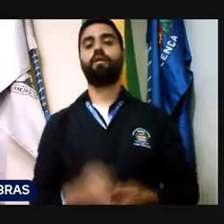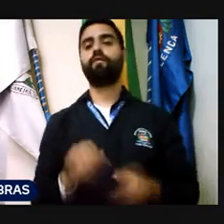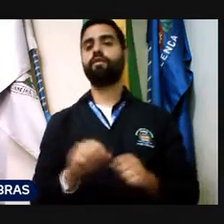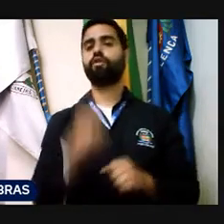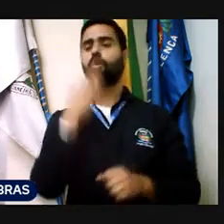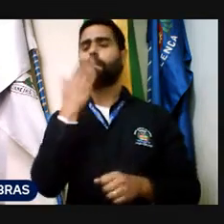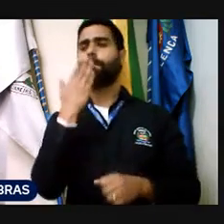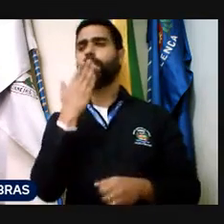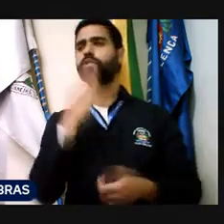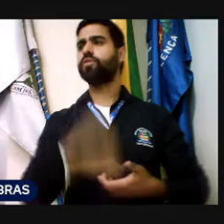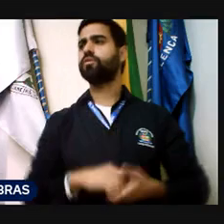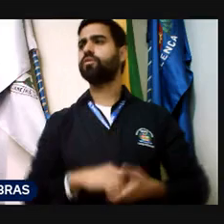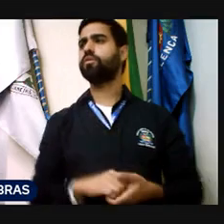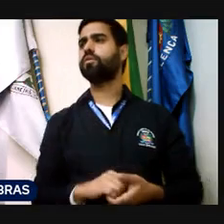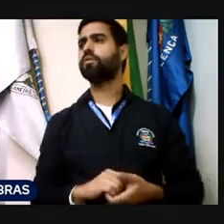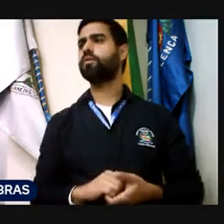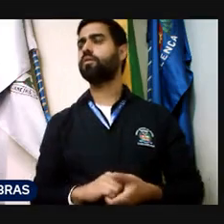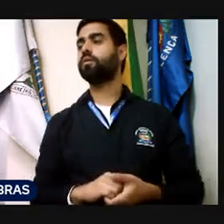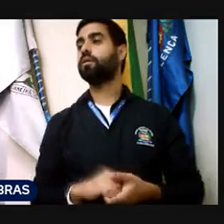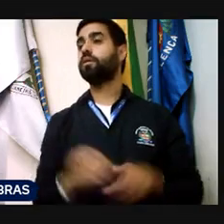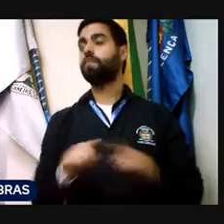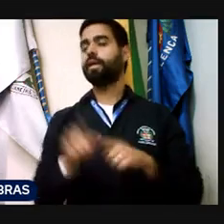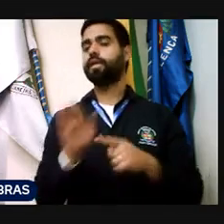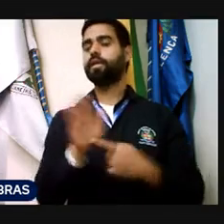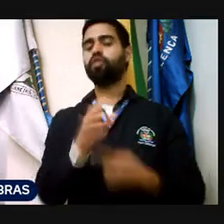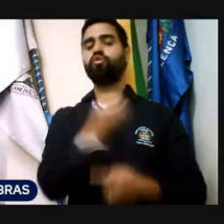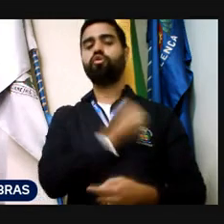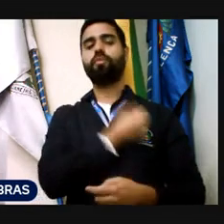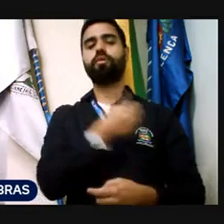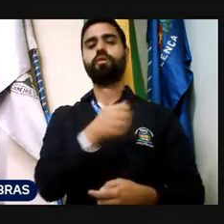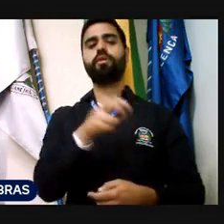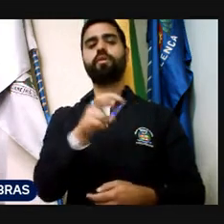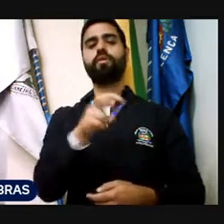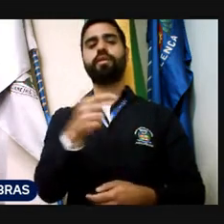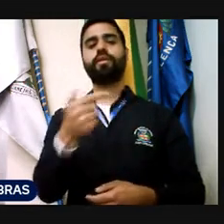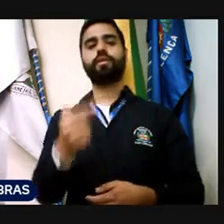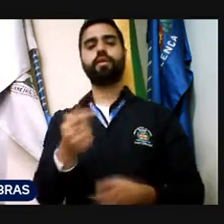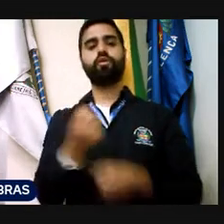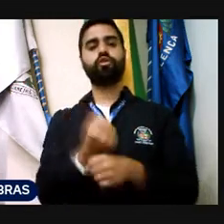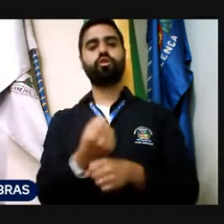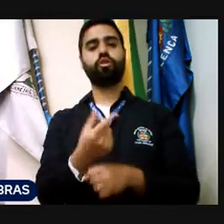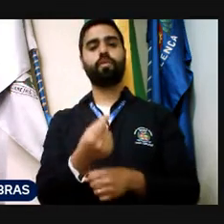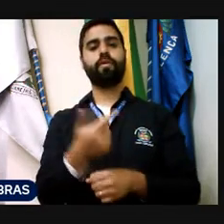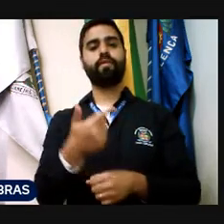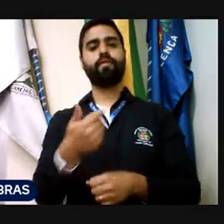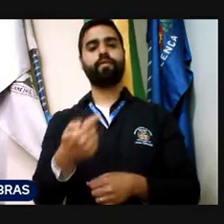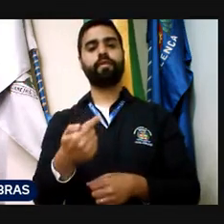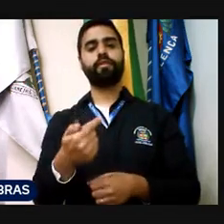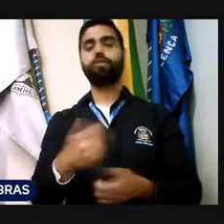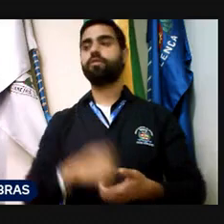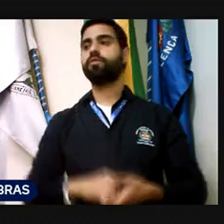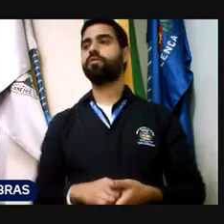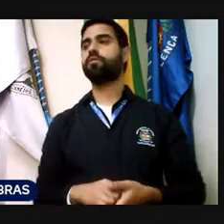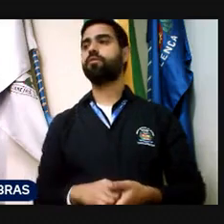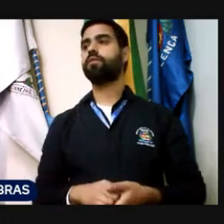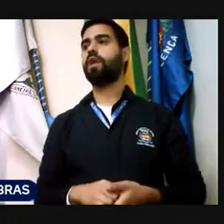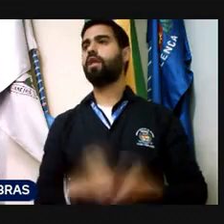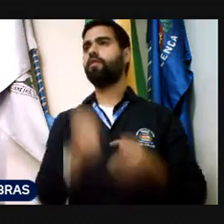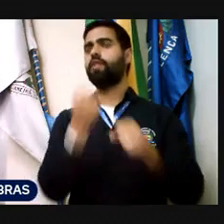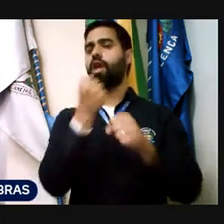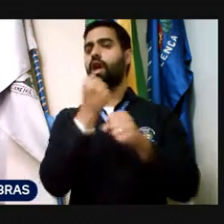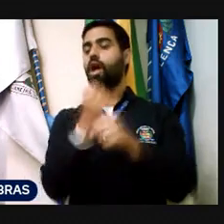o pedido, indicação número 157 de 2020, da realização de obras de